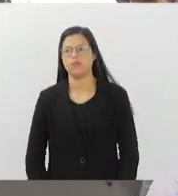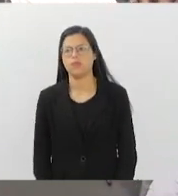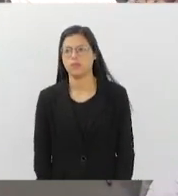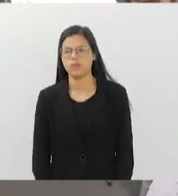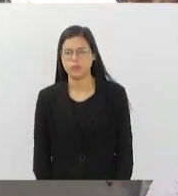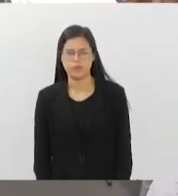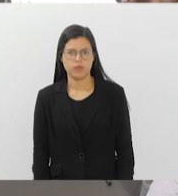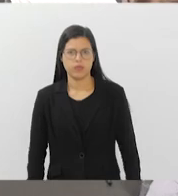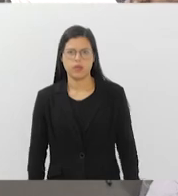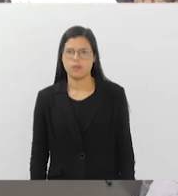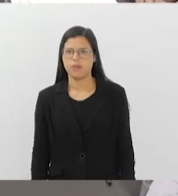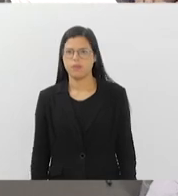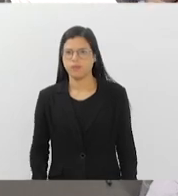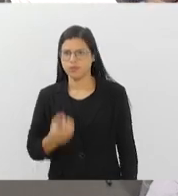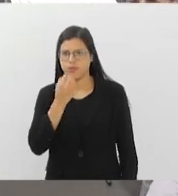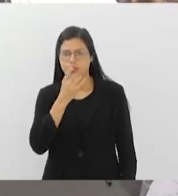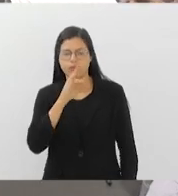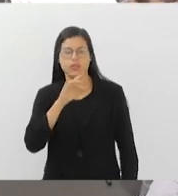bom dia.